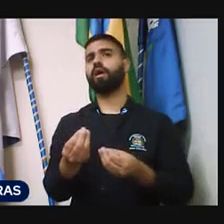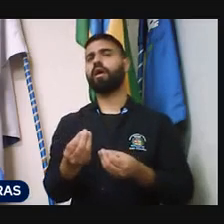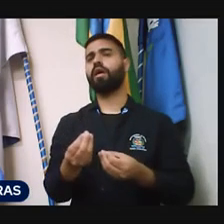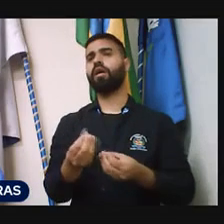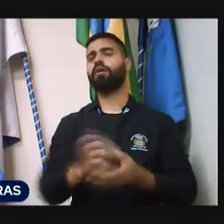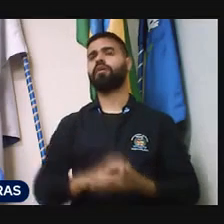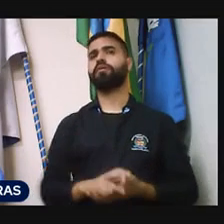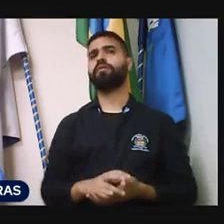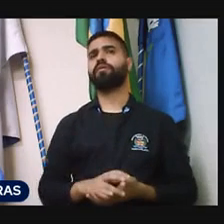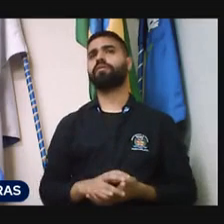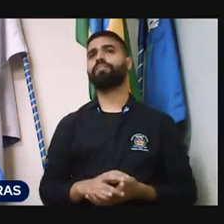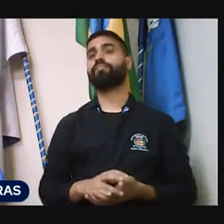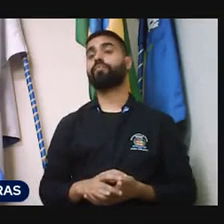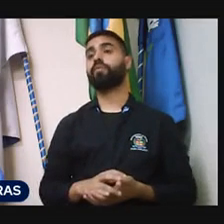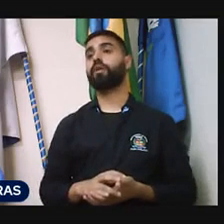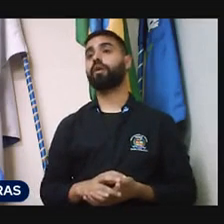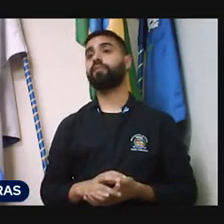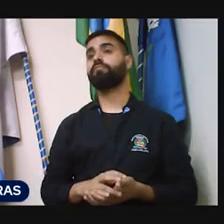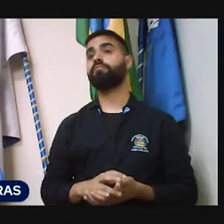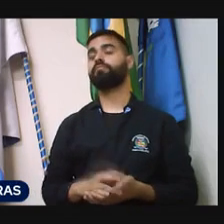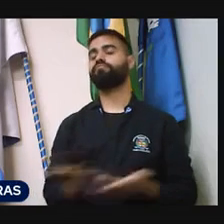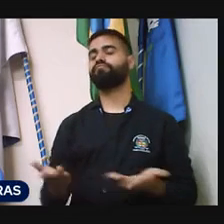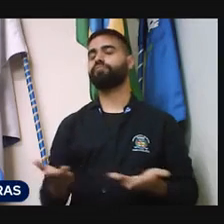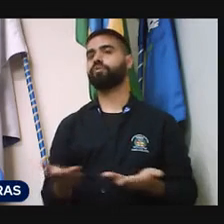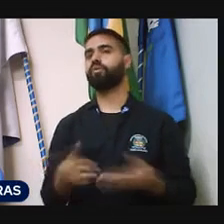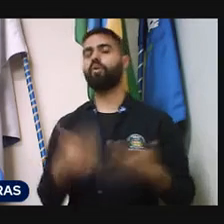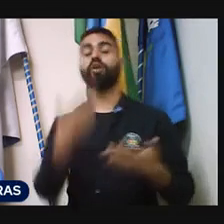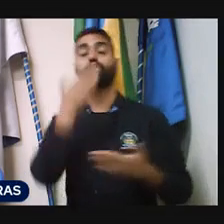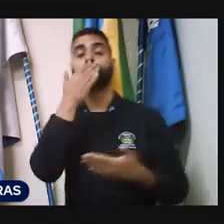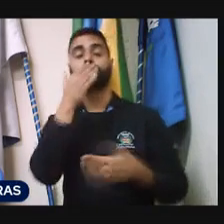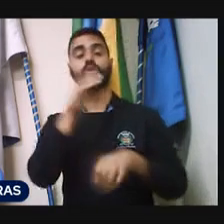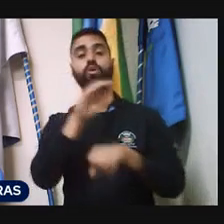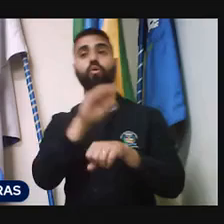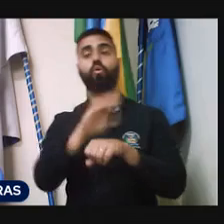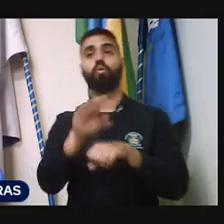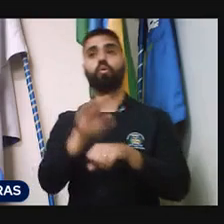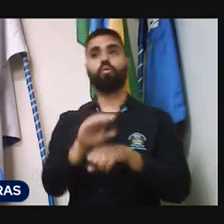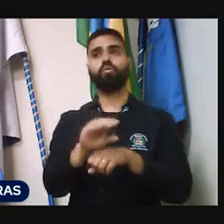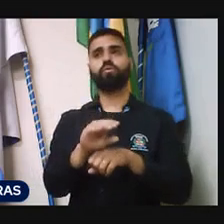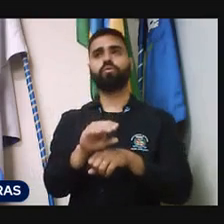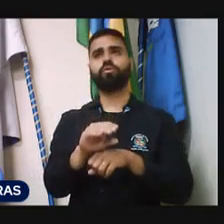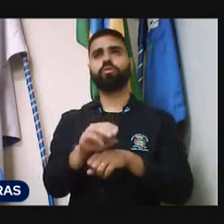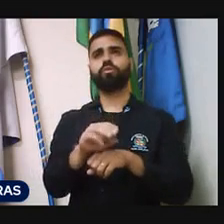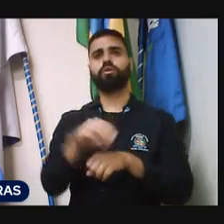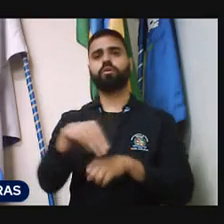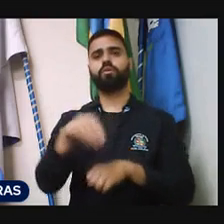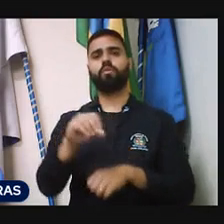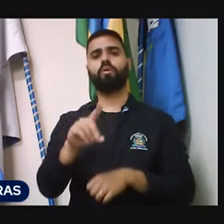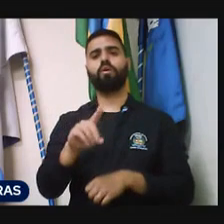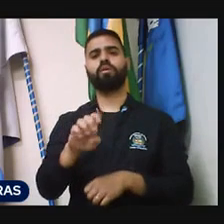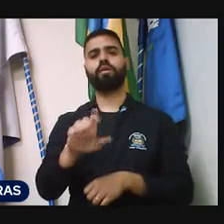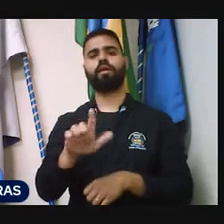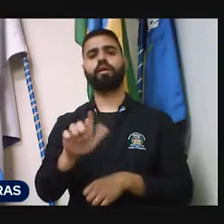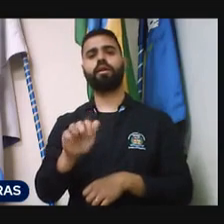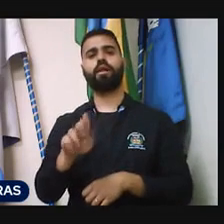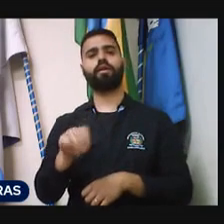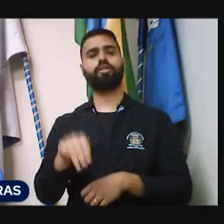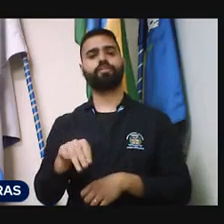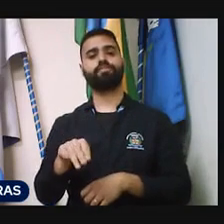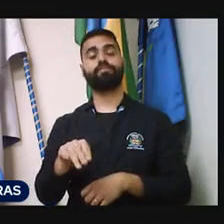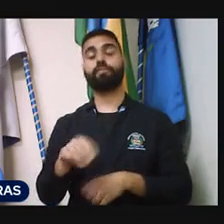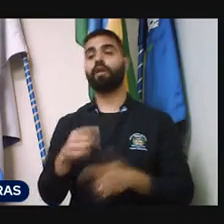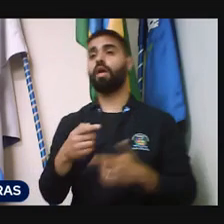proposta do concurso de modelagem bom então é um dia extremamente importante porque